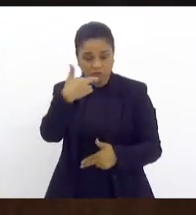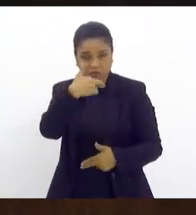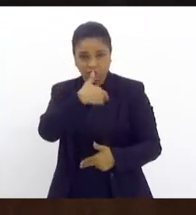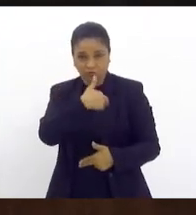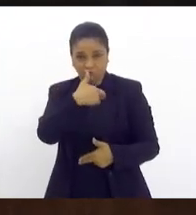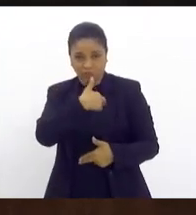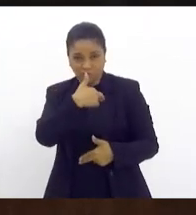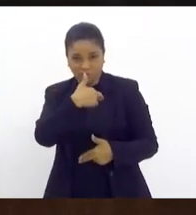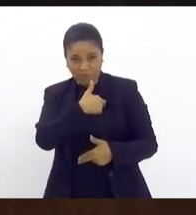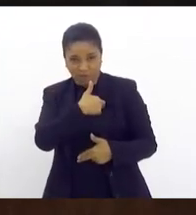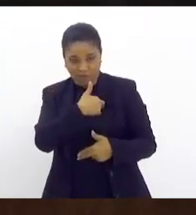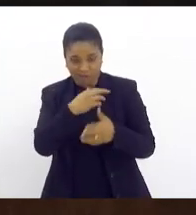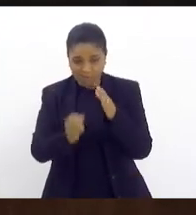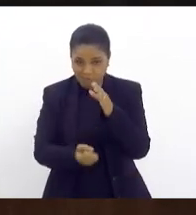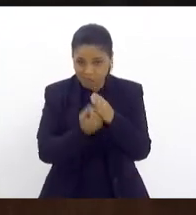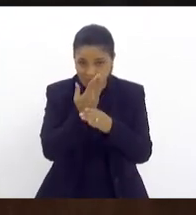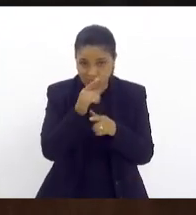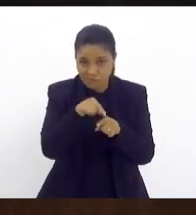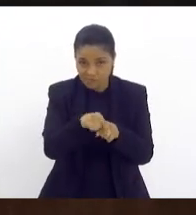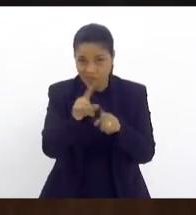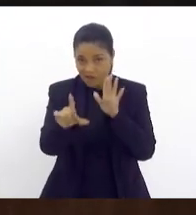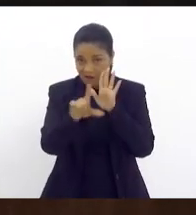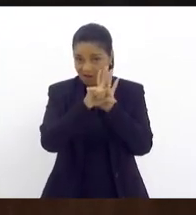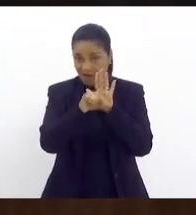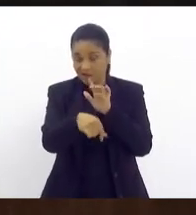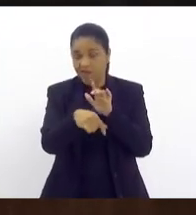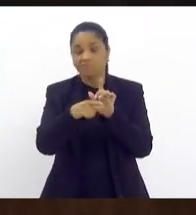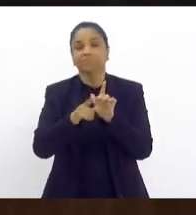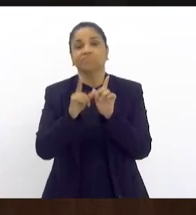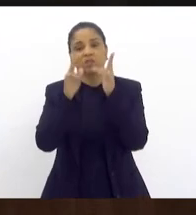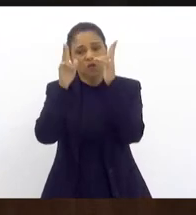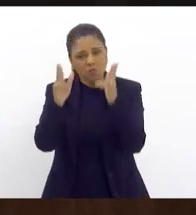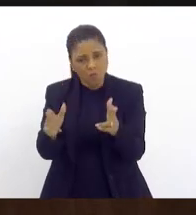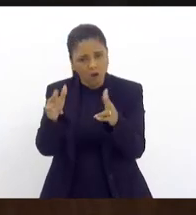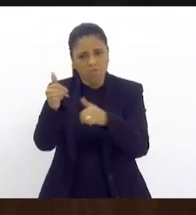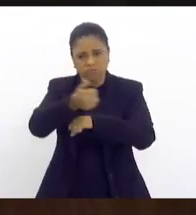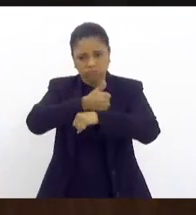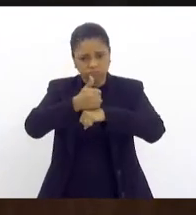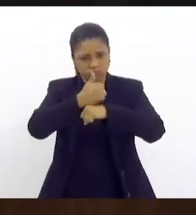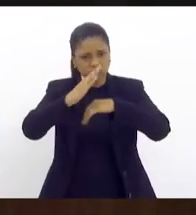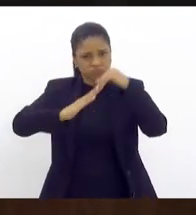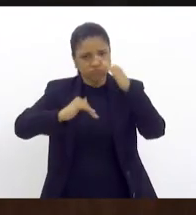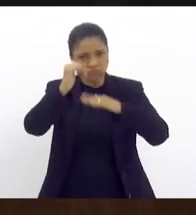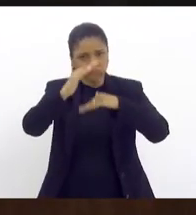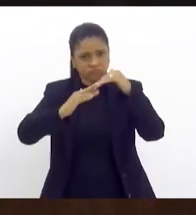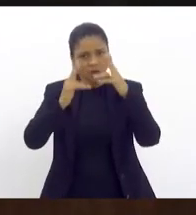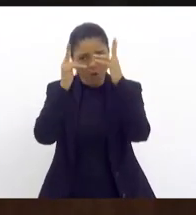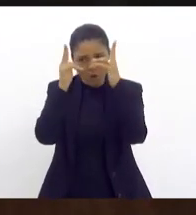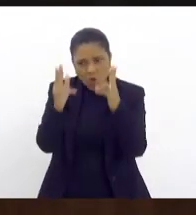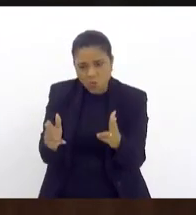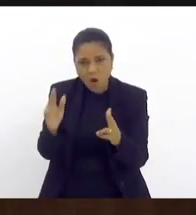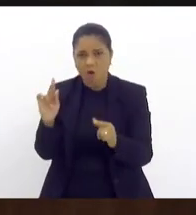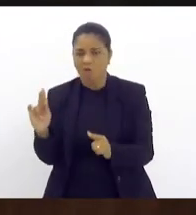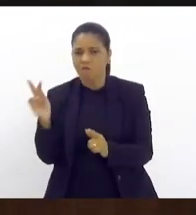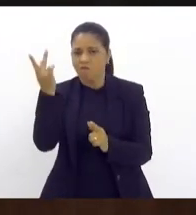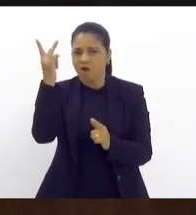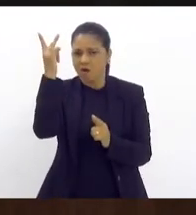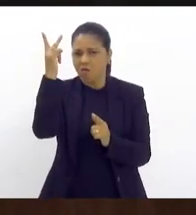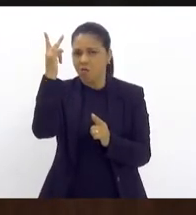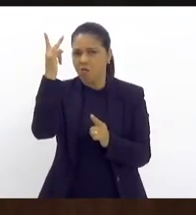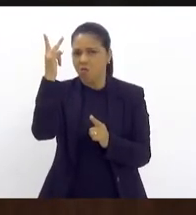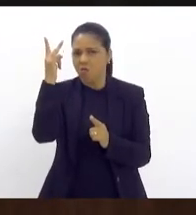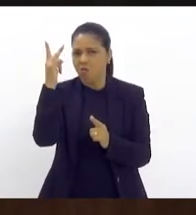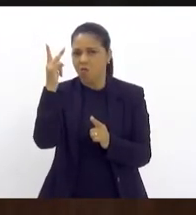decreta que sendo identificar a função a todo o trabalho Qual o valor prestado ao mesmo empregador